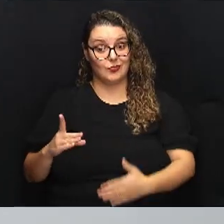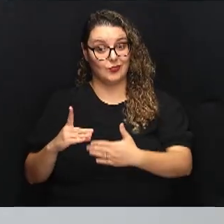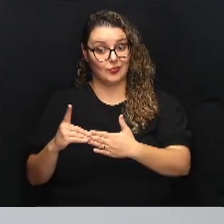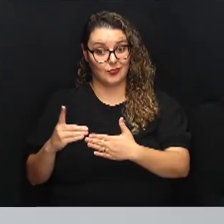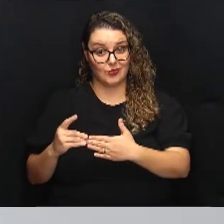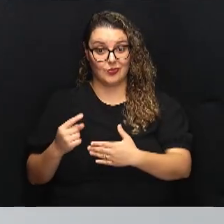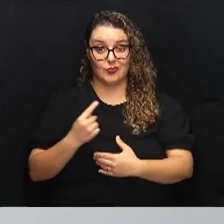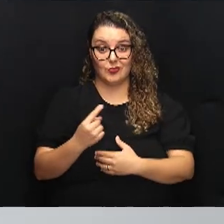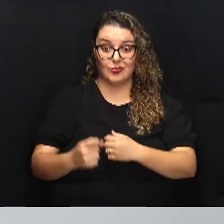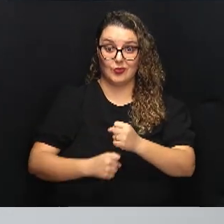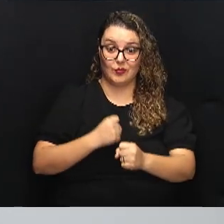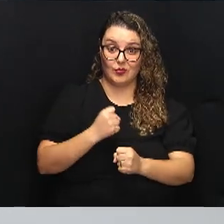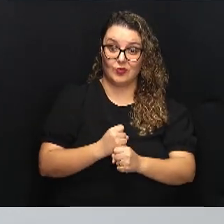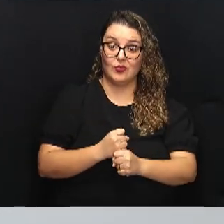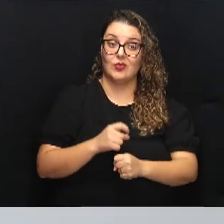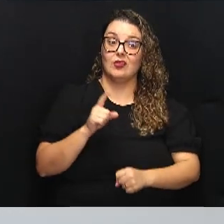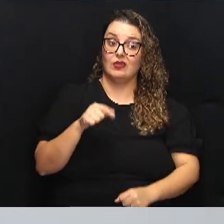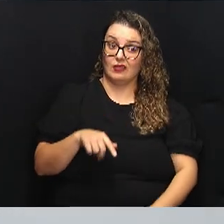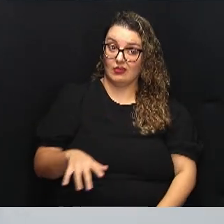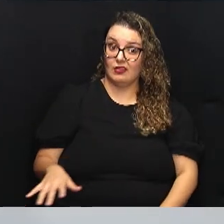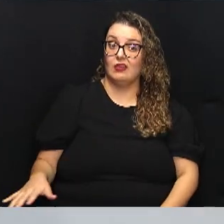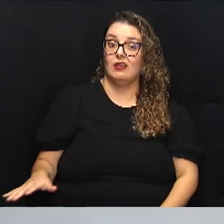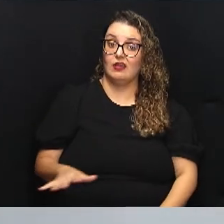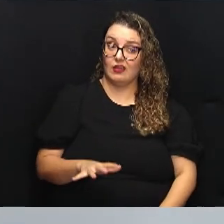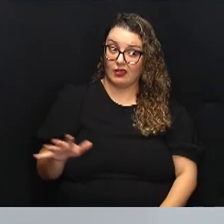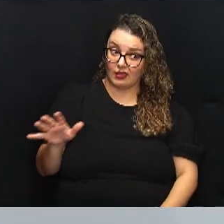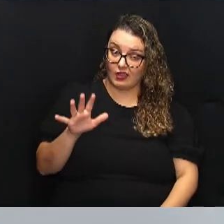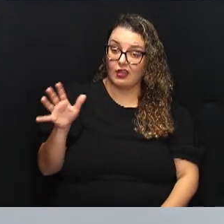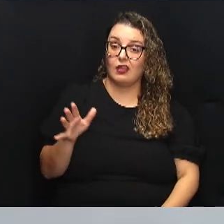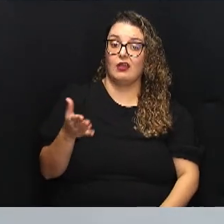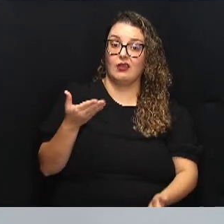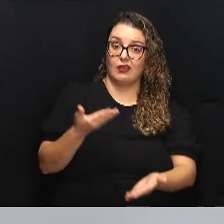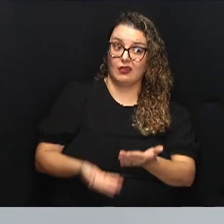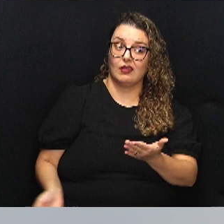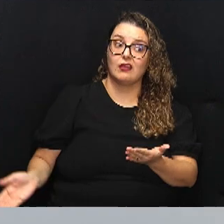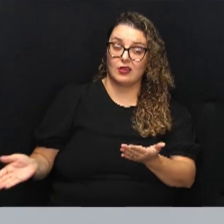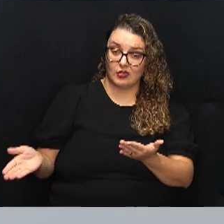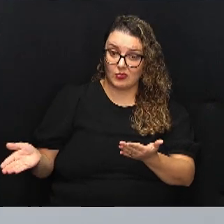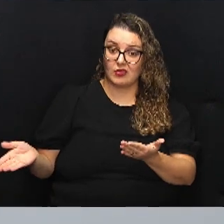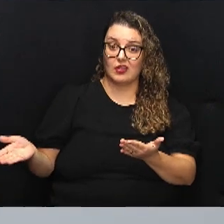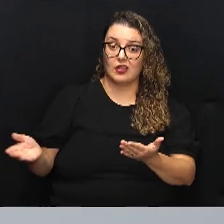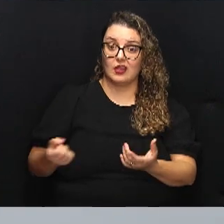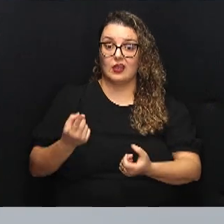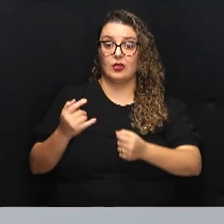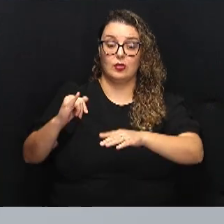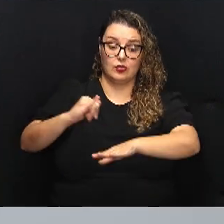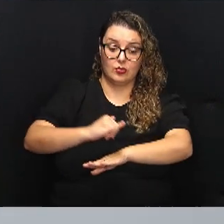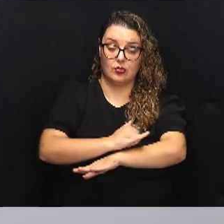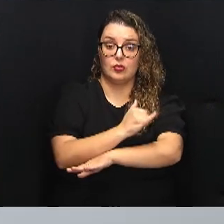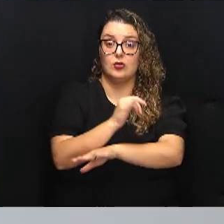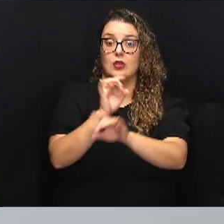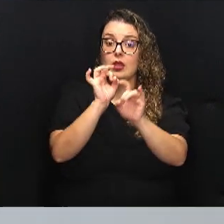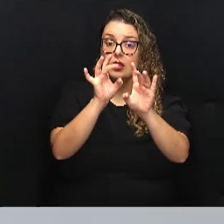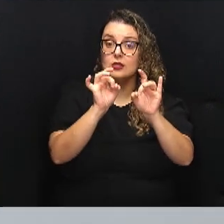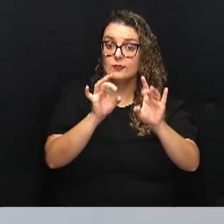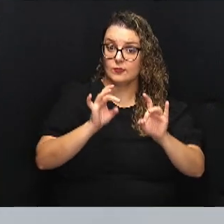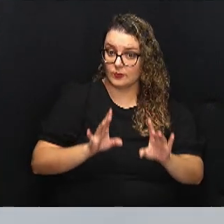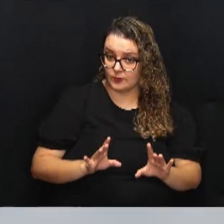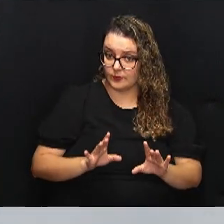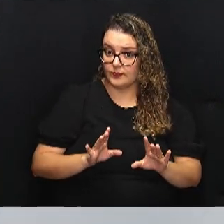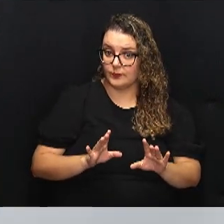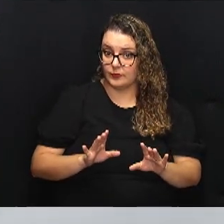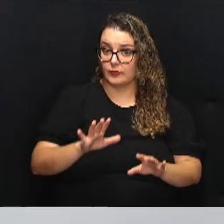isso é muita coisa, tá? Mas por quê? Porque algumas aeronaves, elas são específicas para o